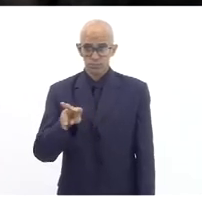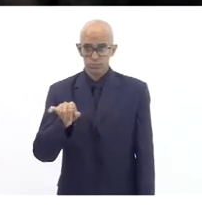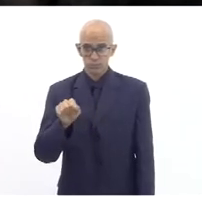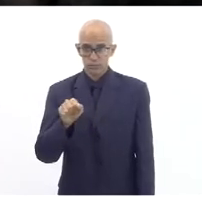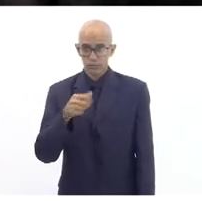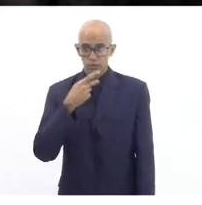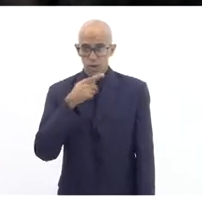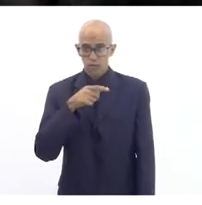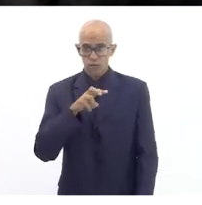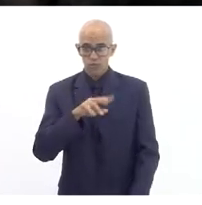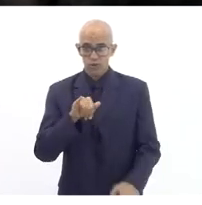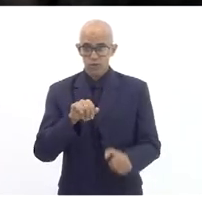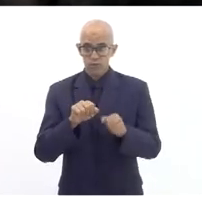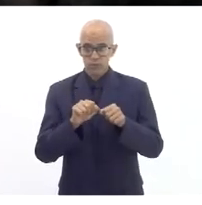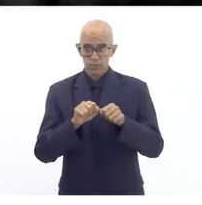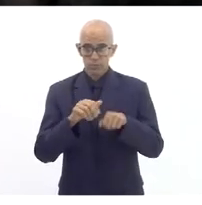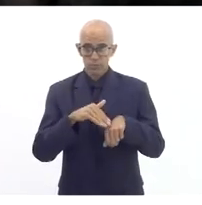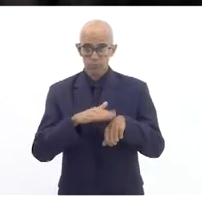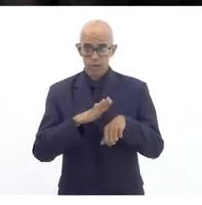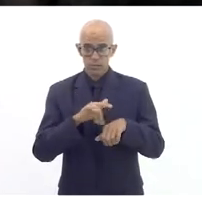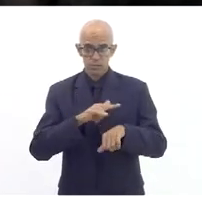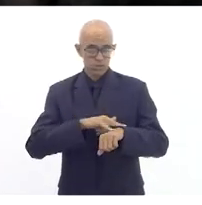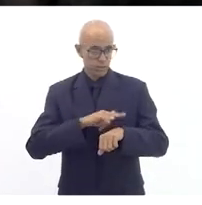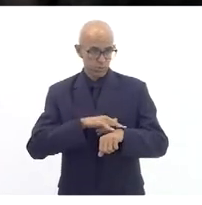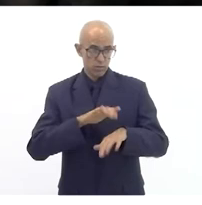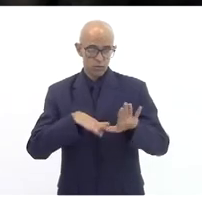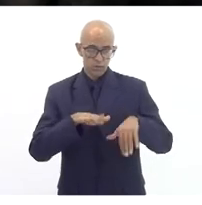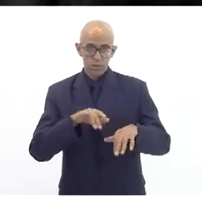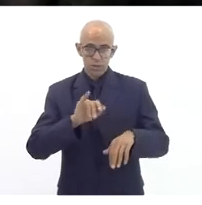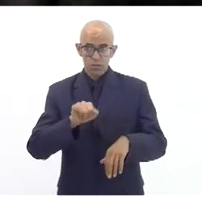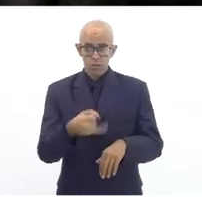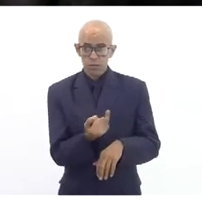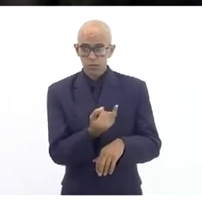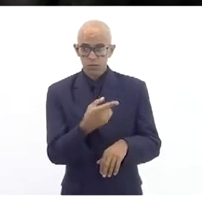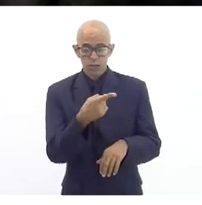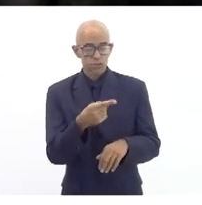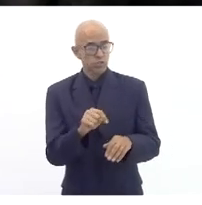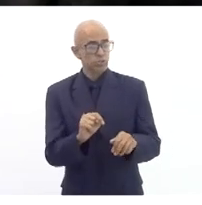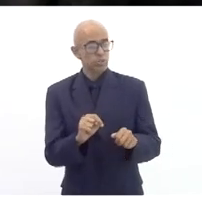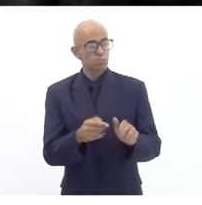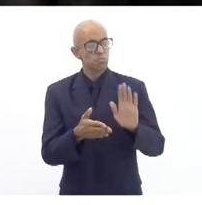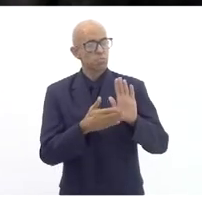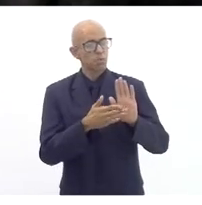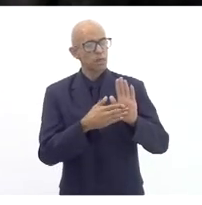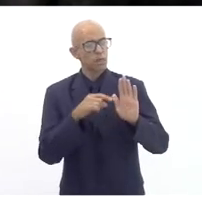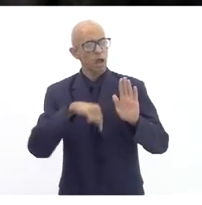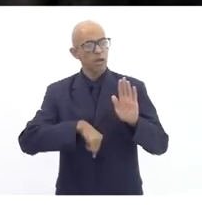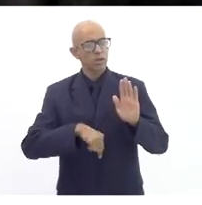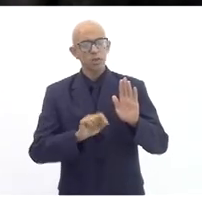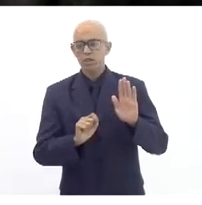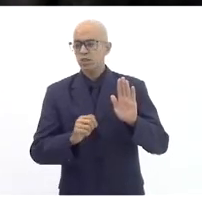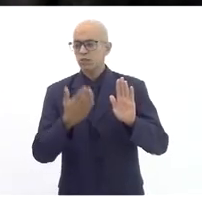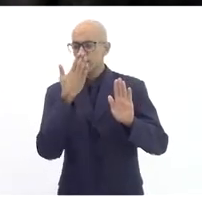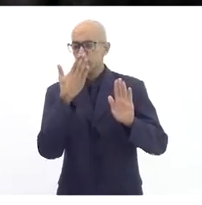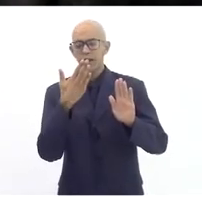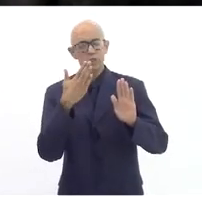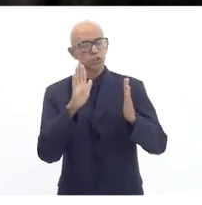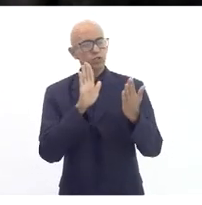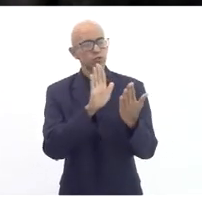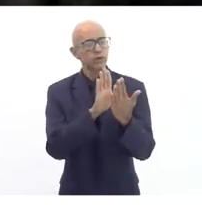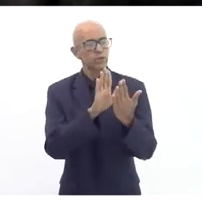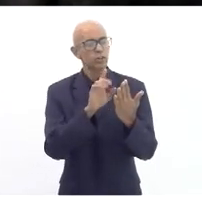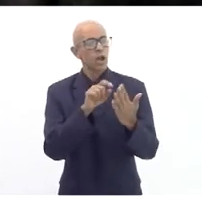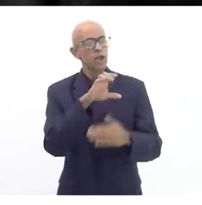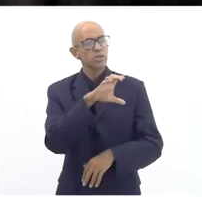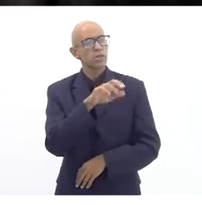banheiros, penso que talvez fosse uma oportunidade realmente de se comprometer perante aqui essa casa, CPI, efetivamente, a avançar, porque é tipo